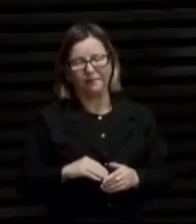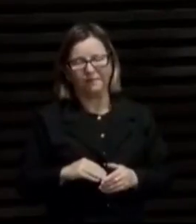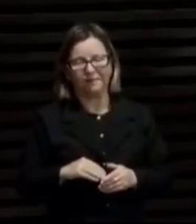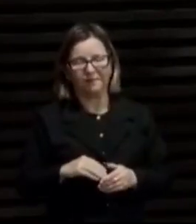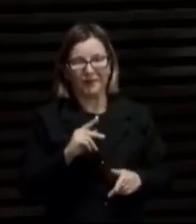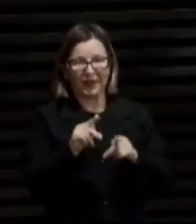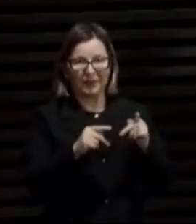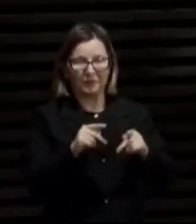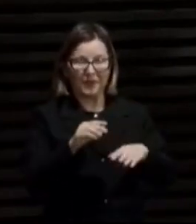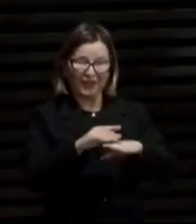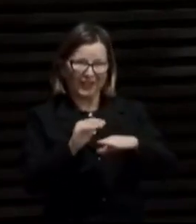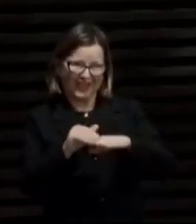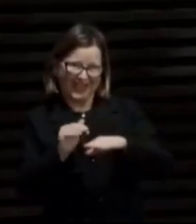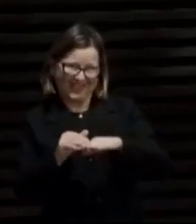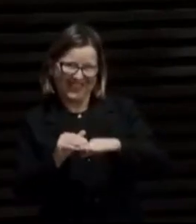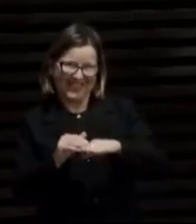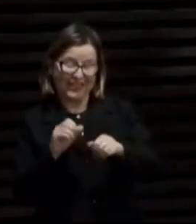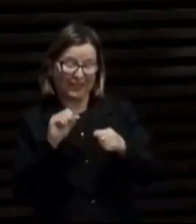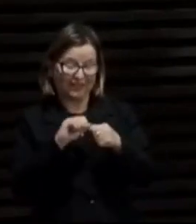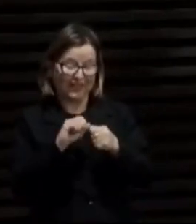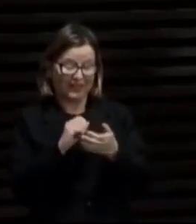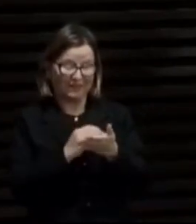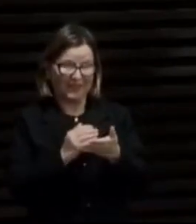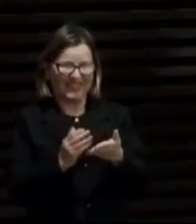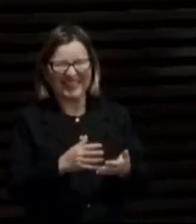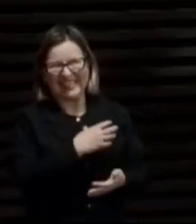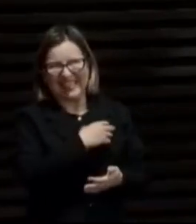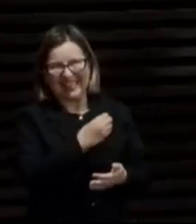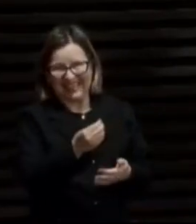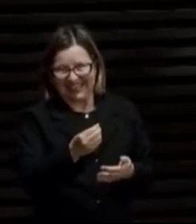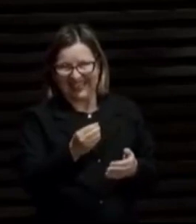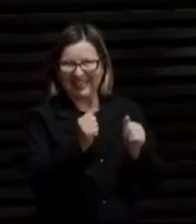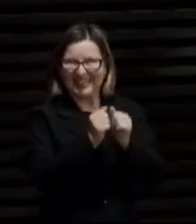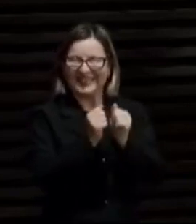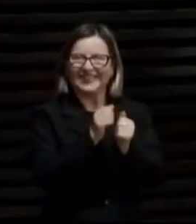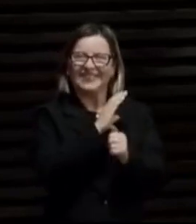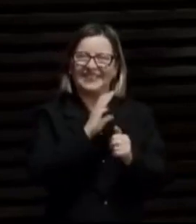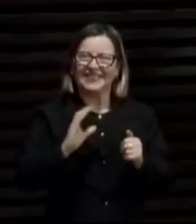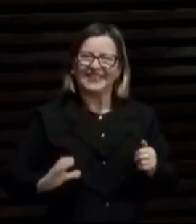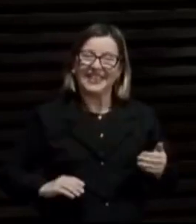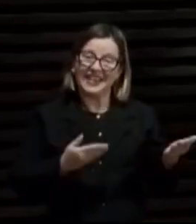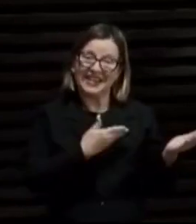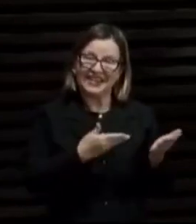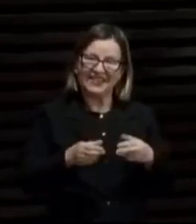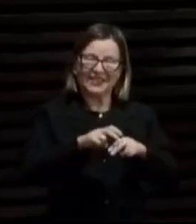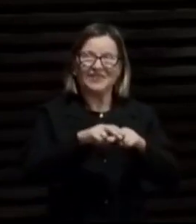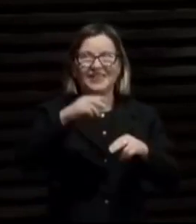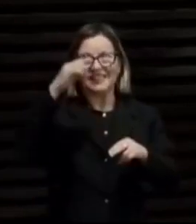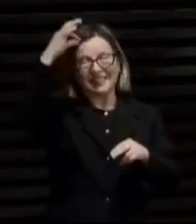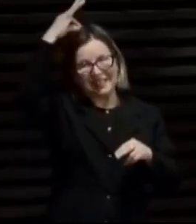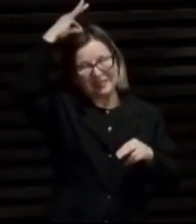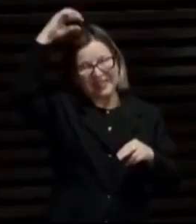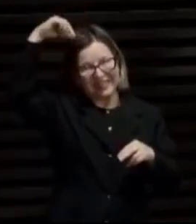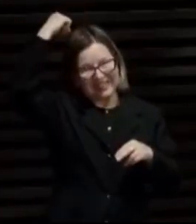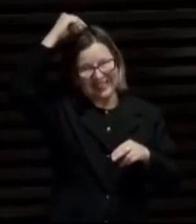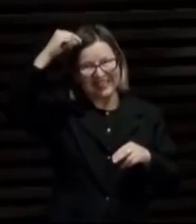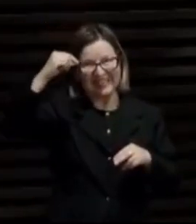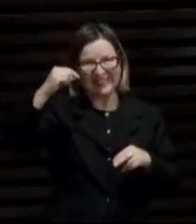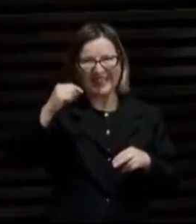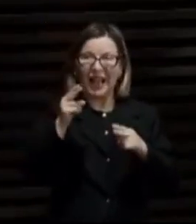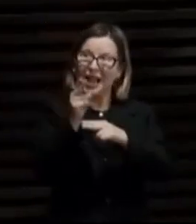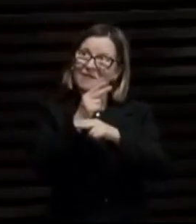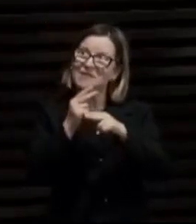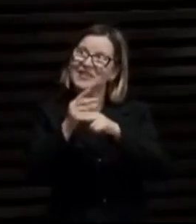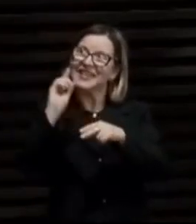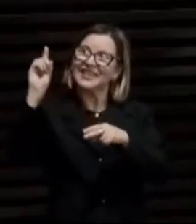são co-herdeiros com Cristo e são levados pelo Espírito a buscar e agradar a Deus. Veja